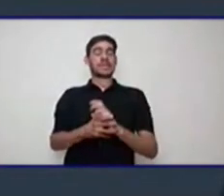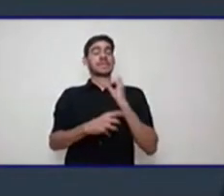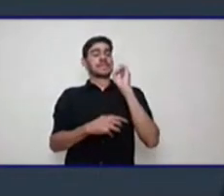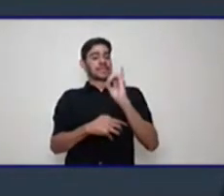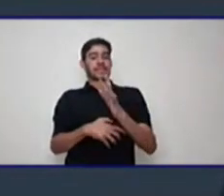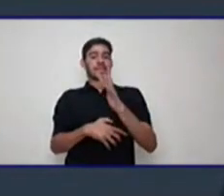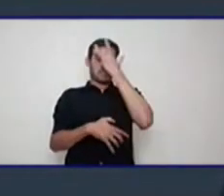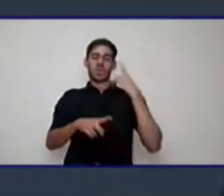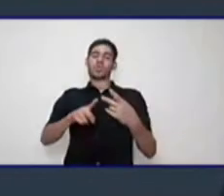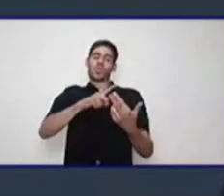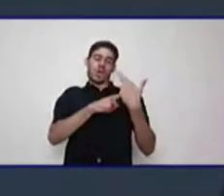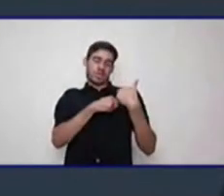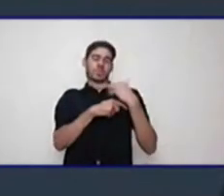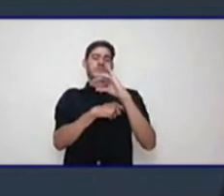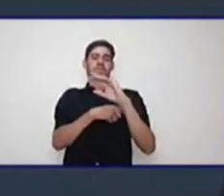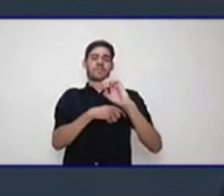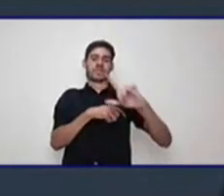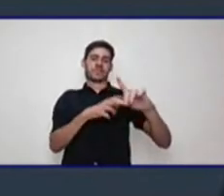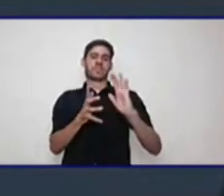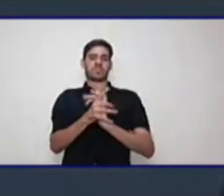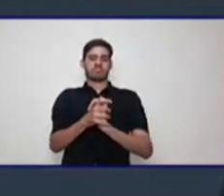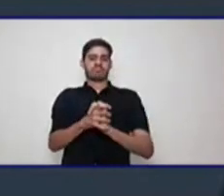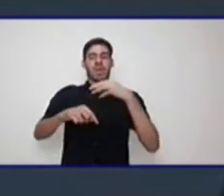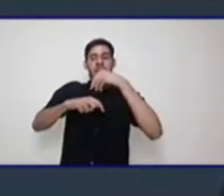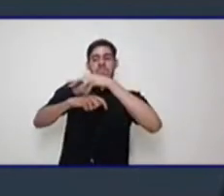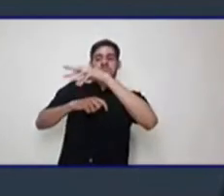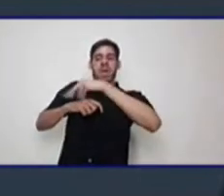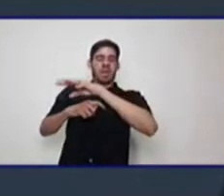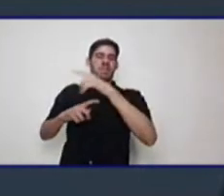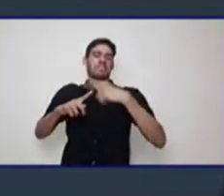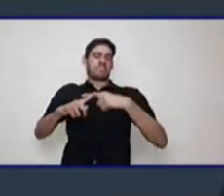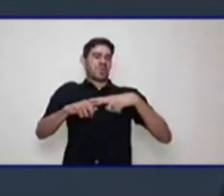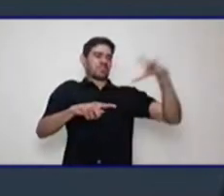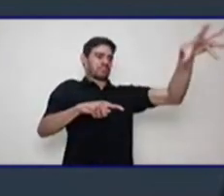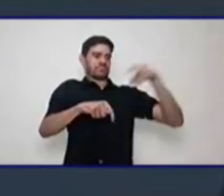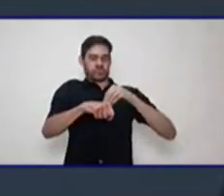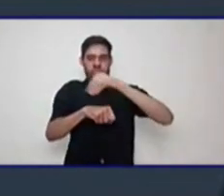responsável civilmente pela divulgação da notícia.